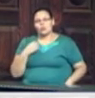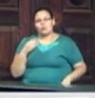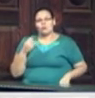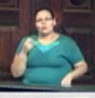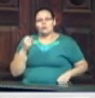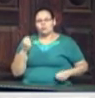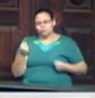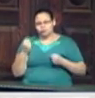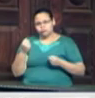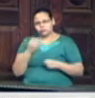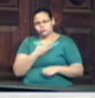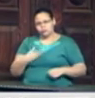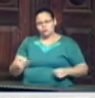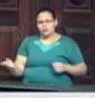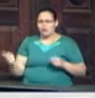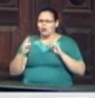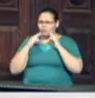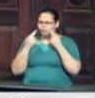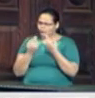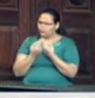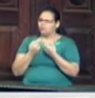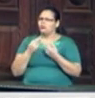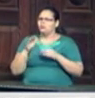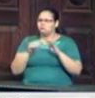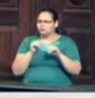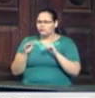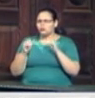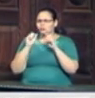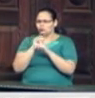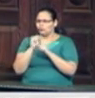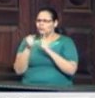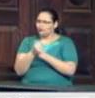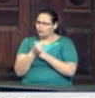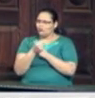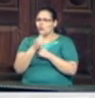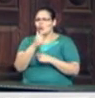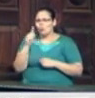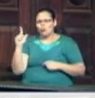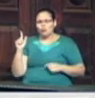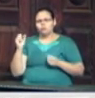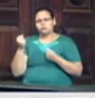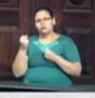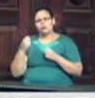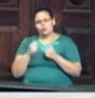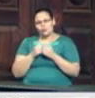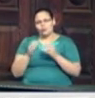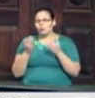pacote de volta, se reunir com as lideranças partidárias, com a sociedade e com os outros poderes